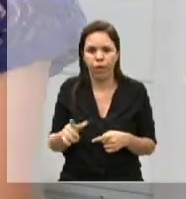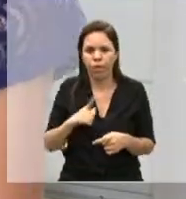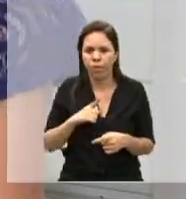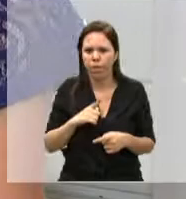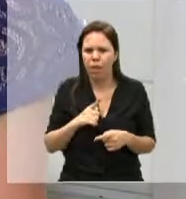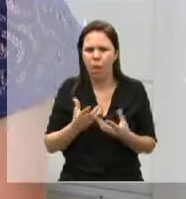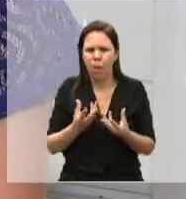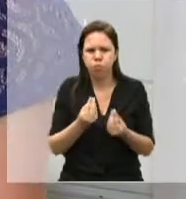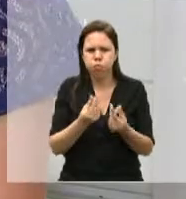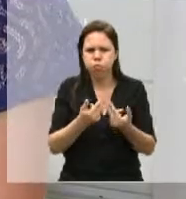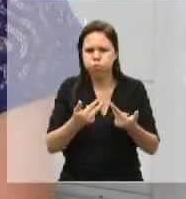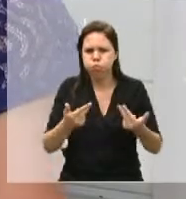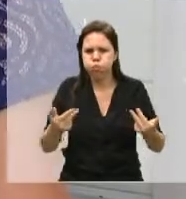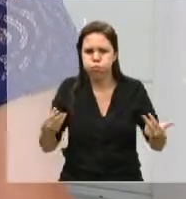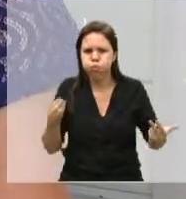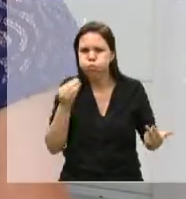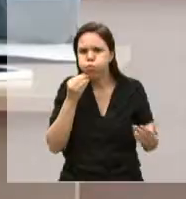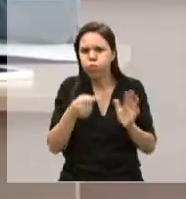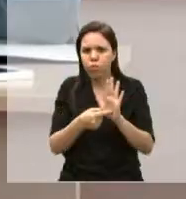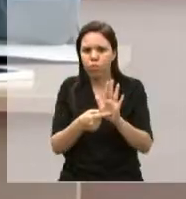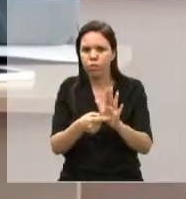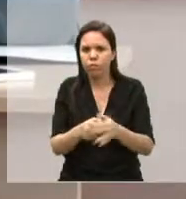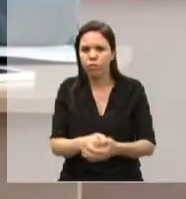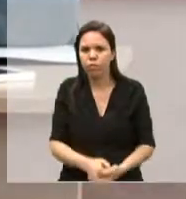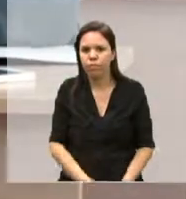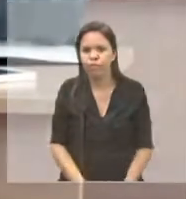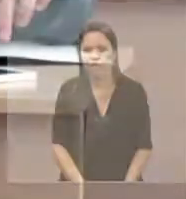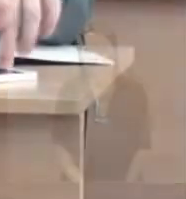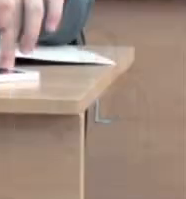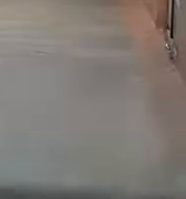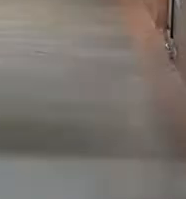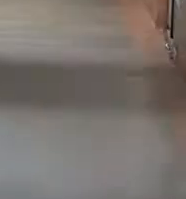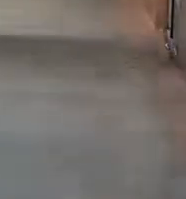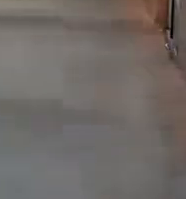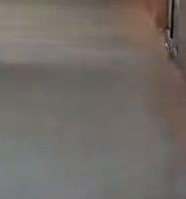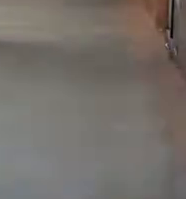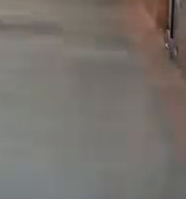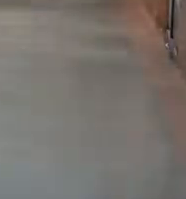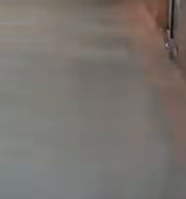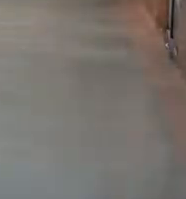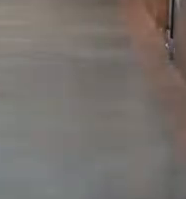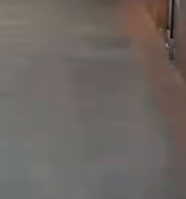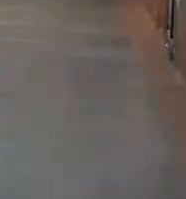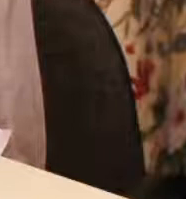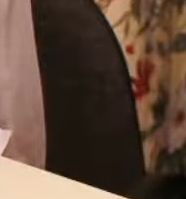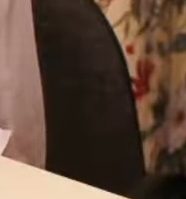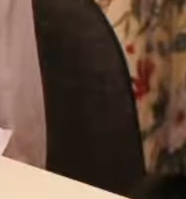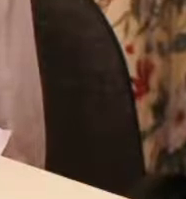mundo de possibilidades que é nos apresentado.